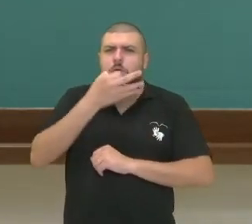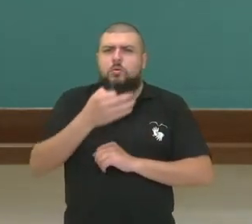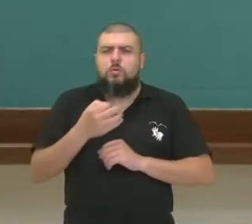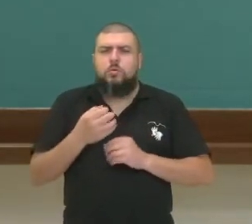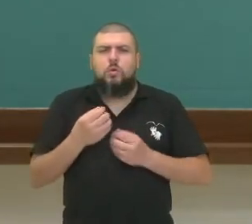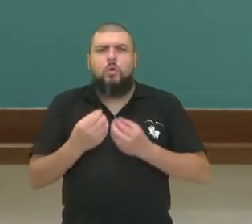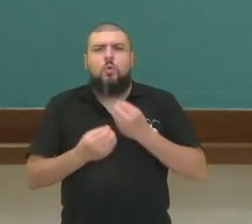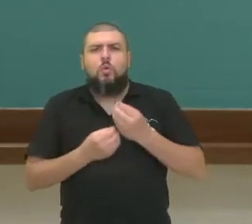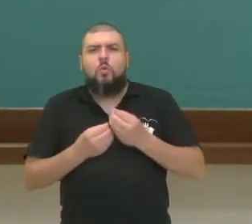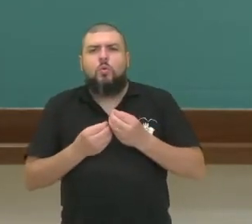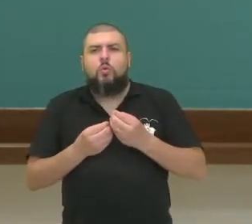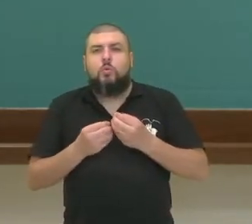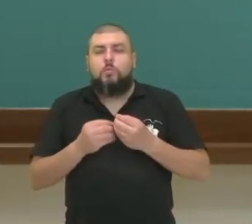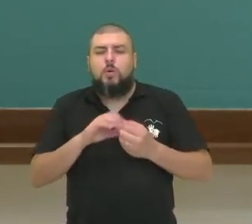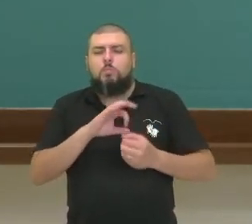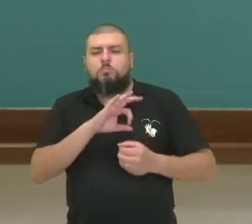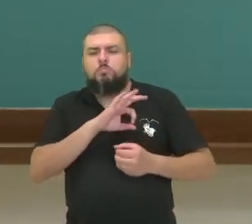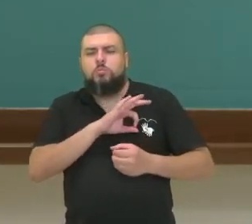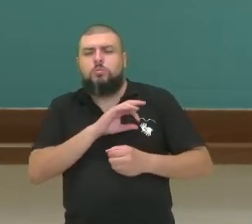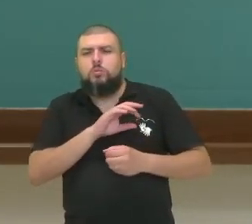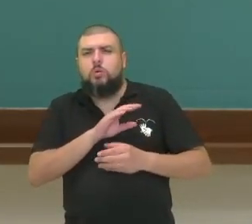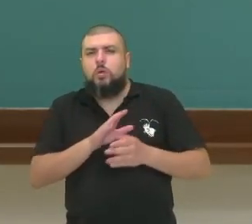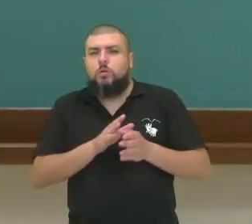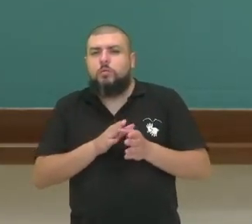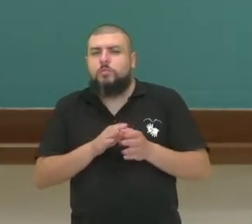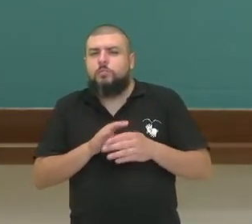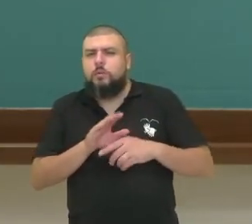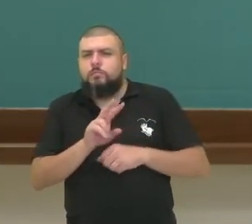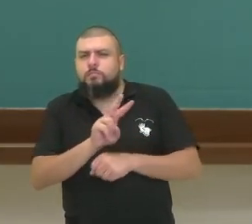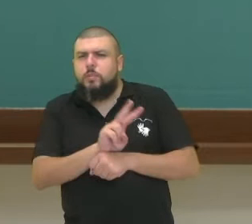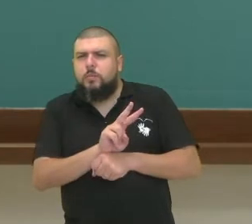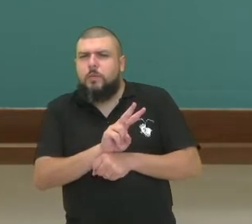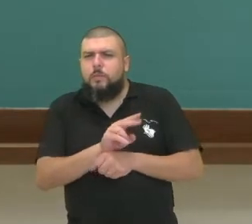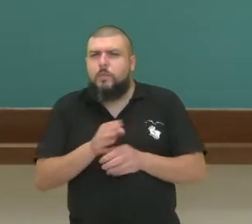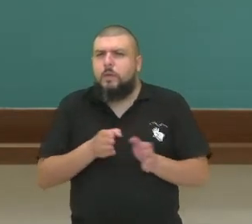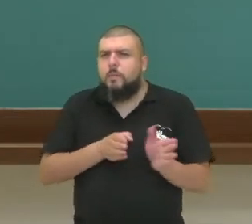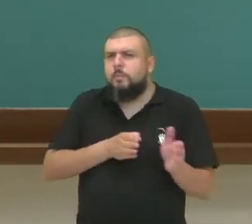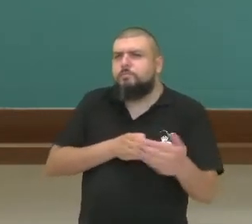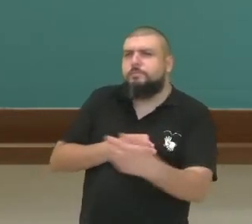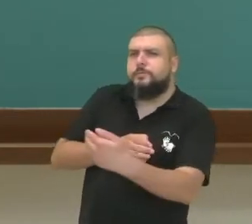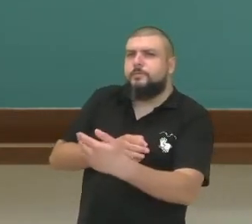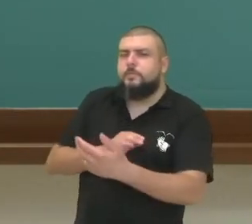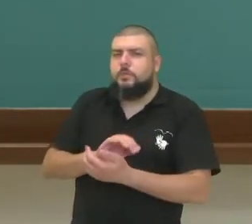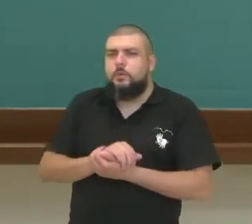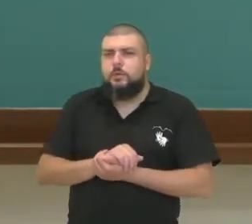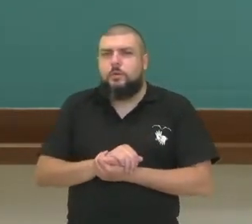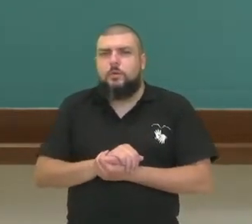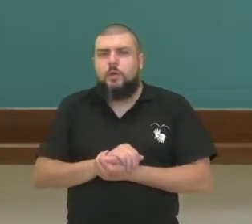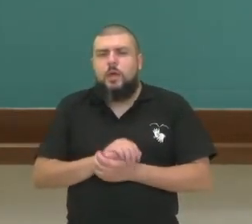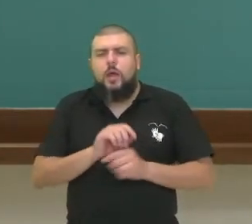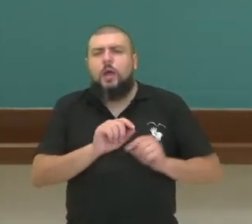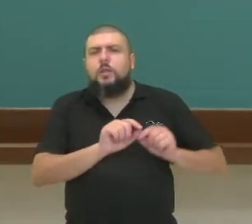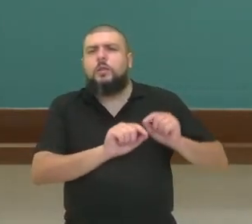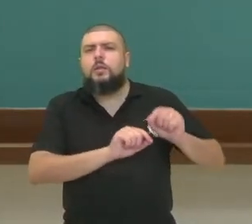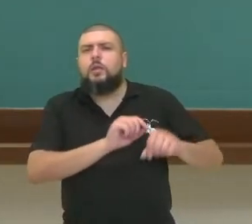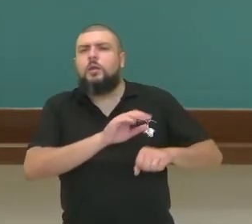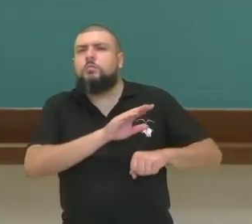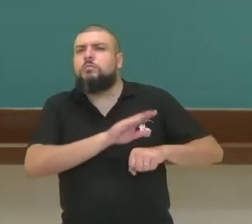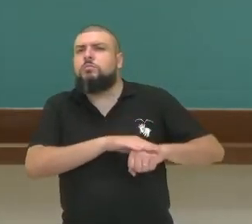policiais? Quais elementos da sociedade que realmente questionaram o regime que havia